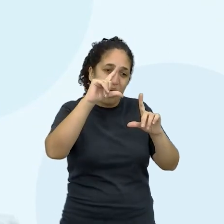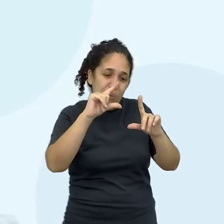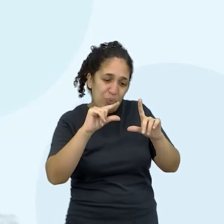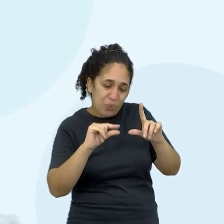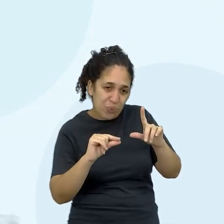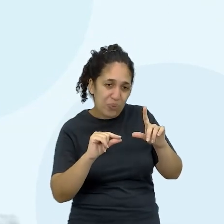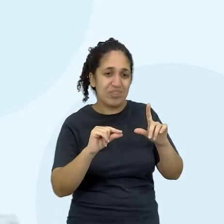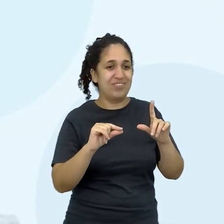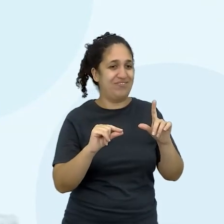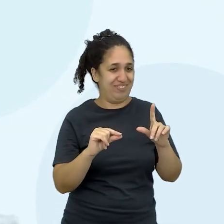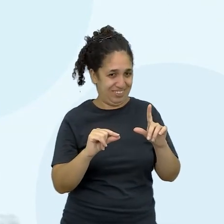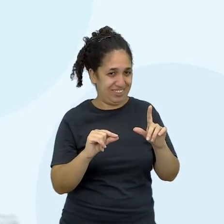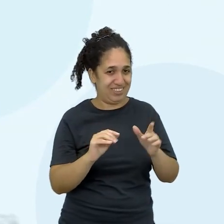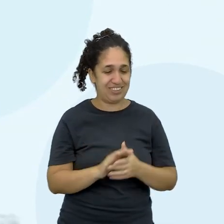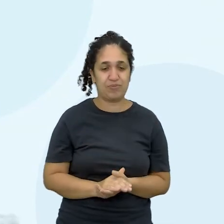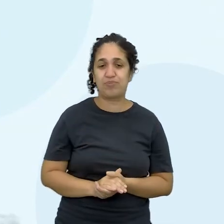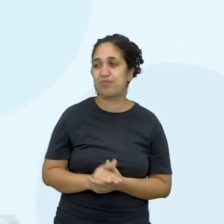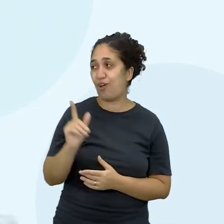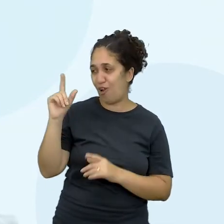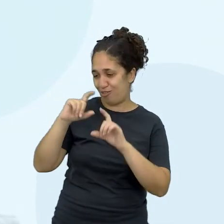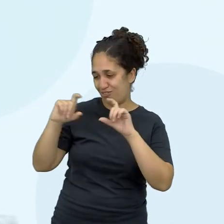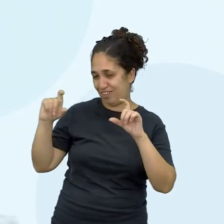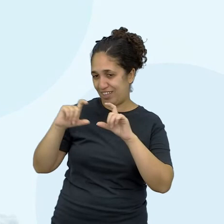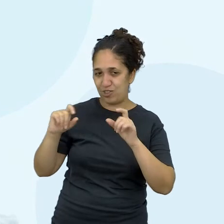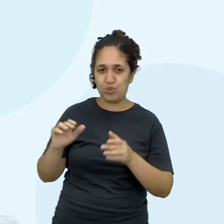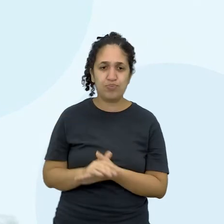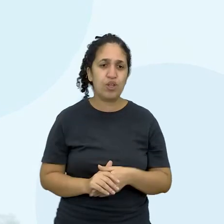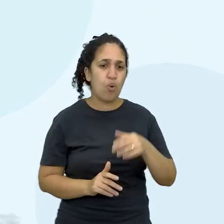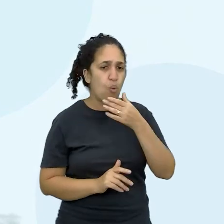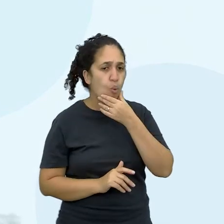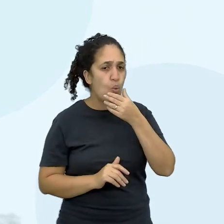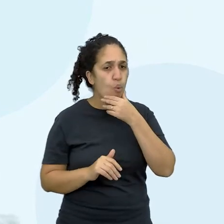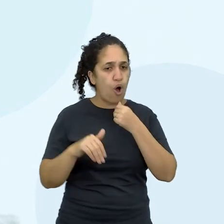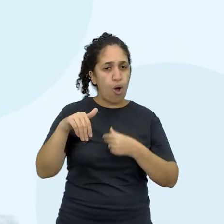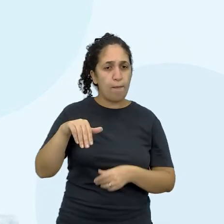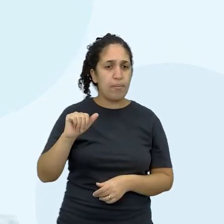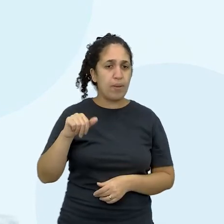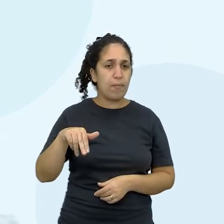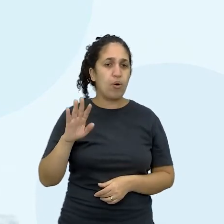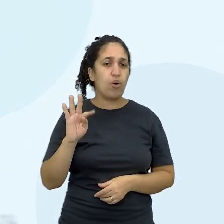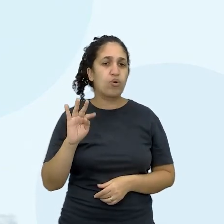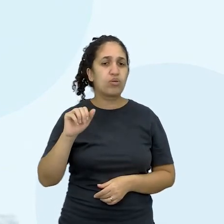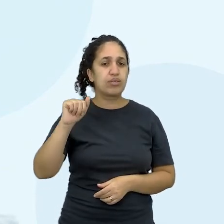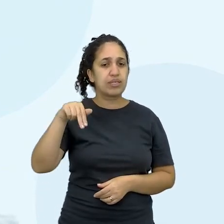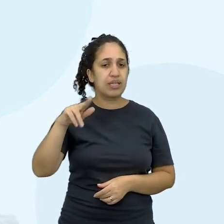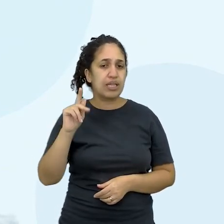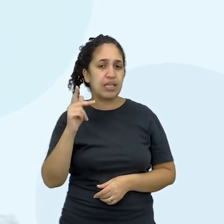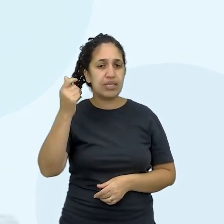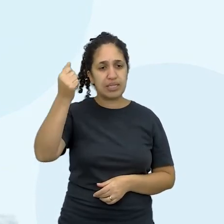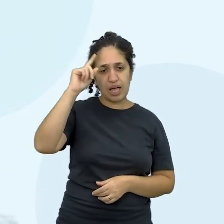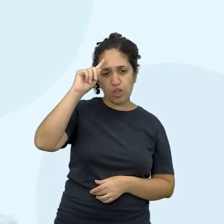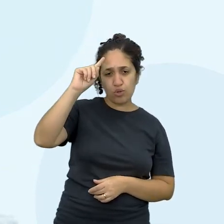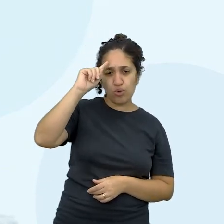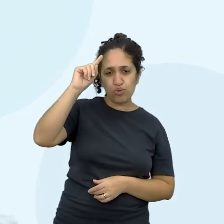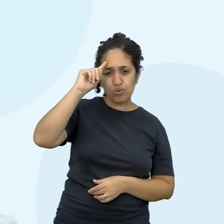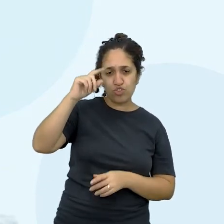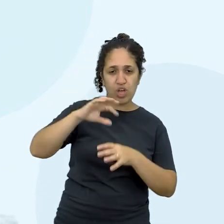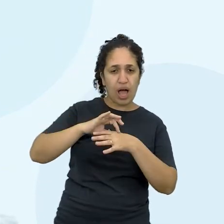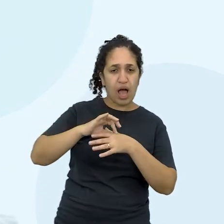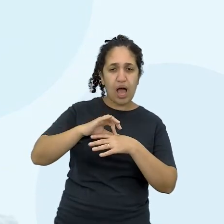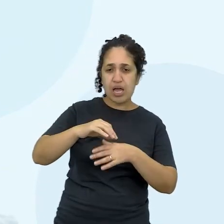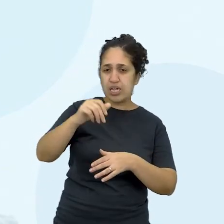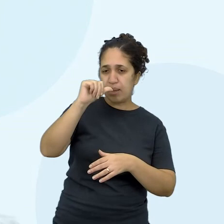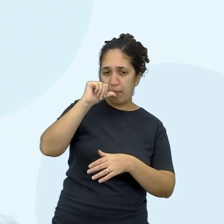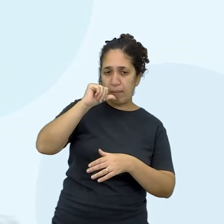reduzida. Olha só um trechinho, ó. O dito homem montanha receberá todos os dias um fornecimento de carne e